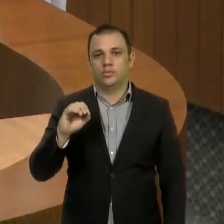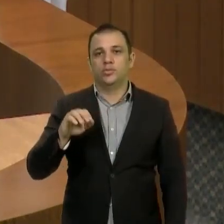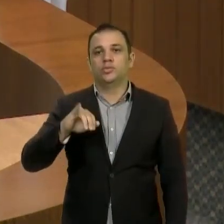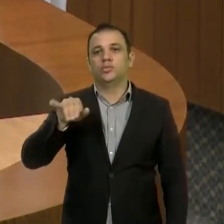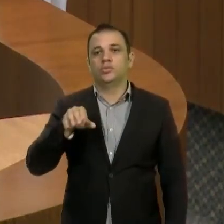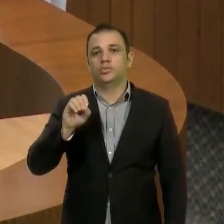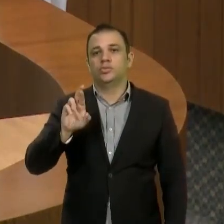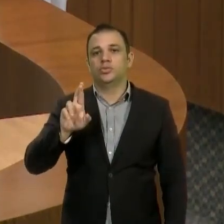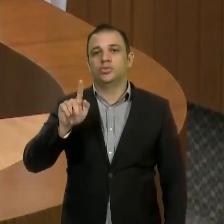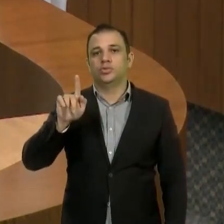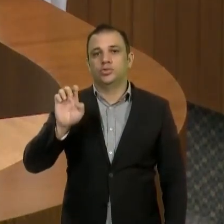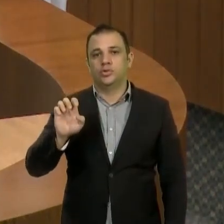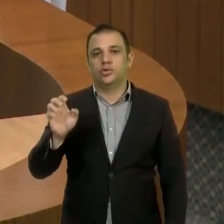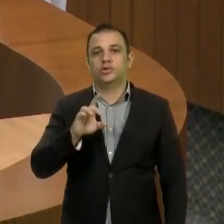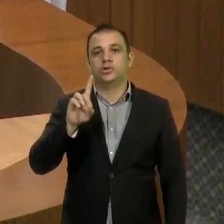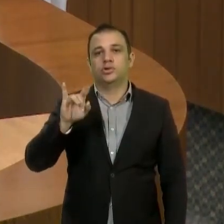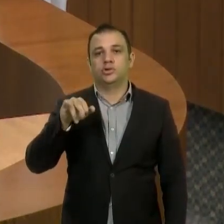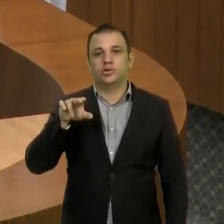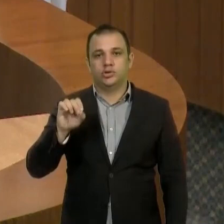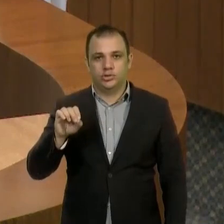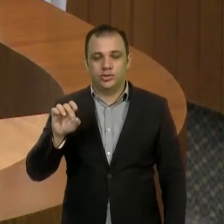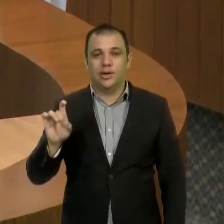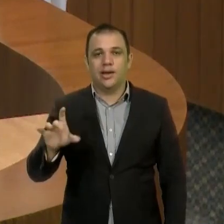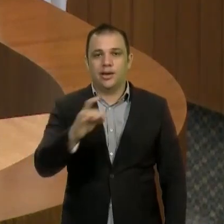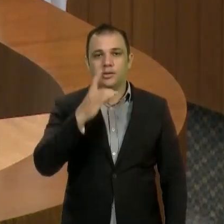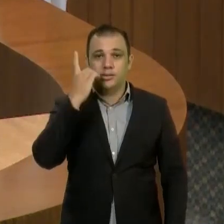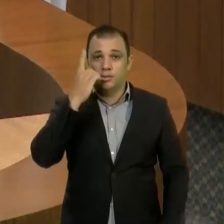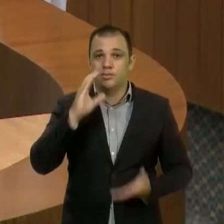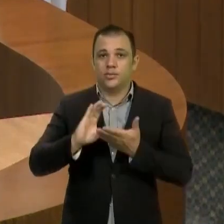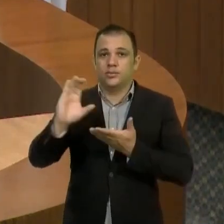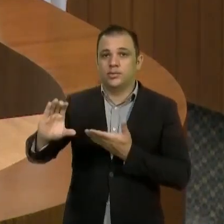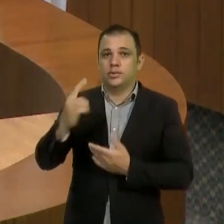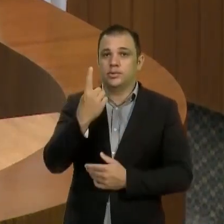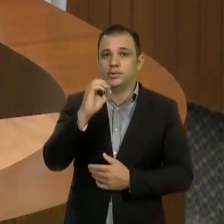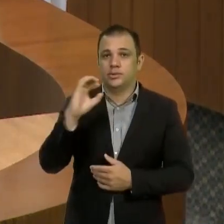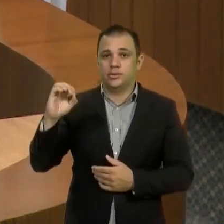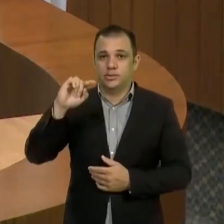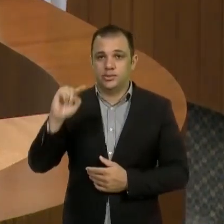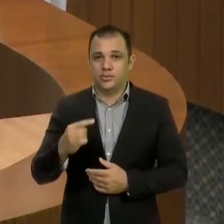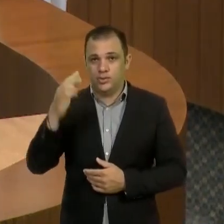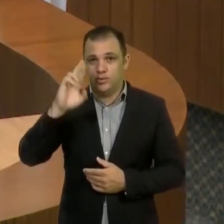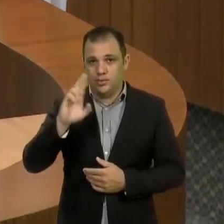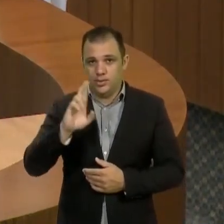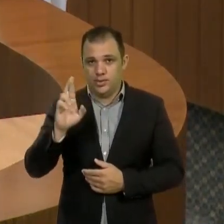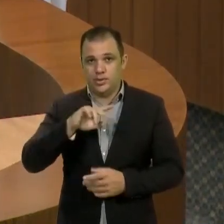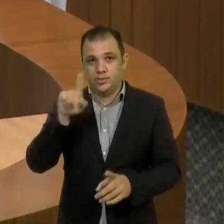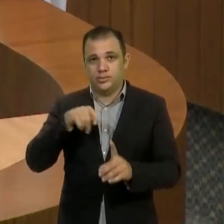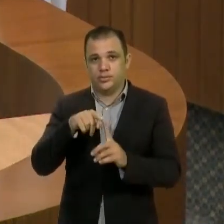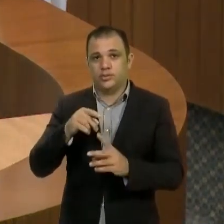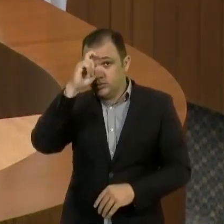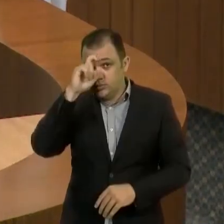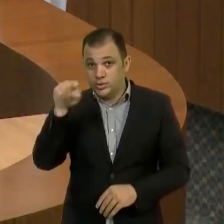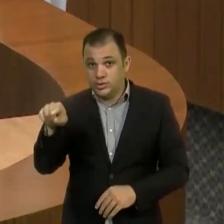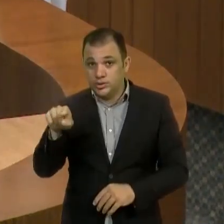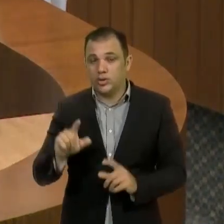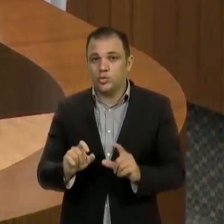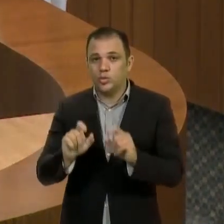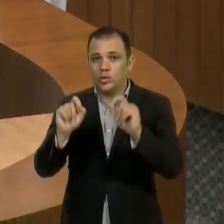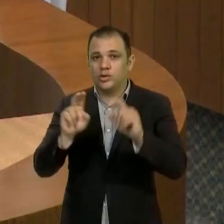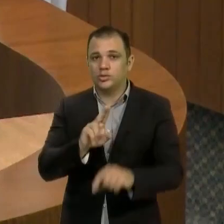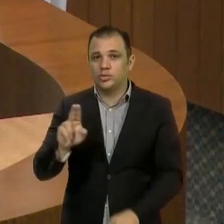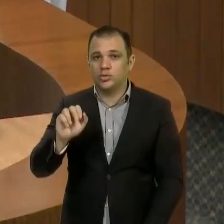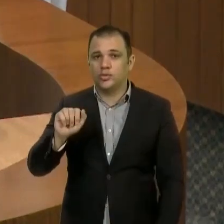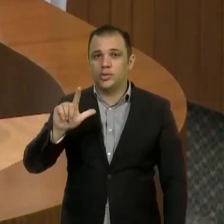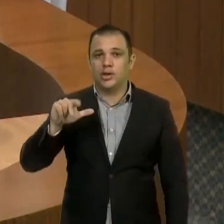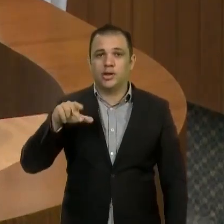R$100.000 para essa doação, esse gesto em prol do Hospital do Câncer, Aldenor